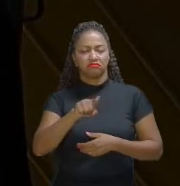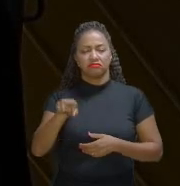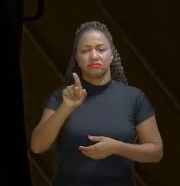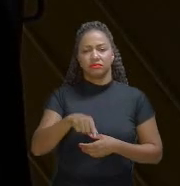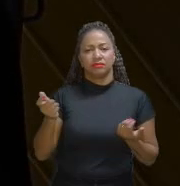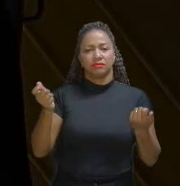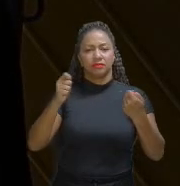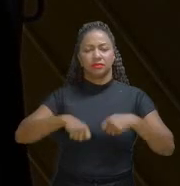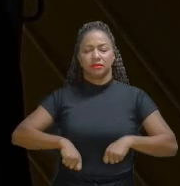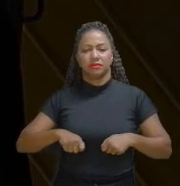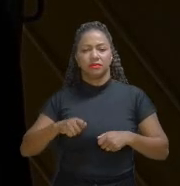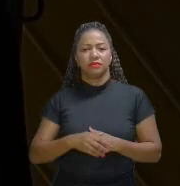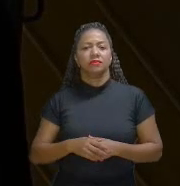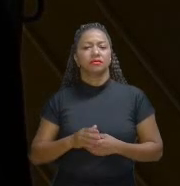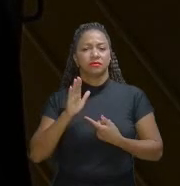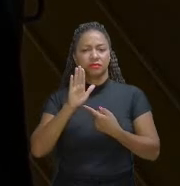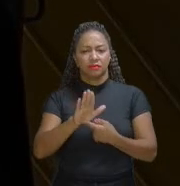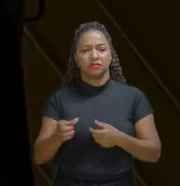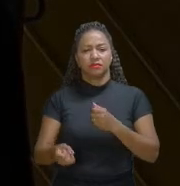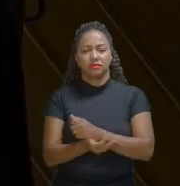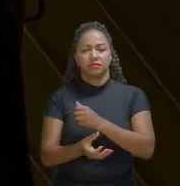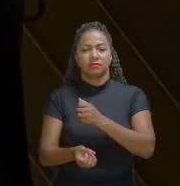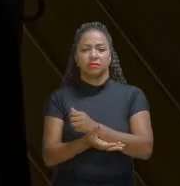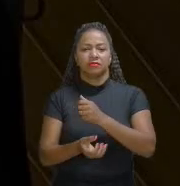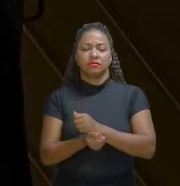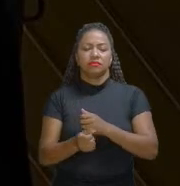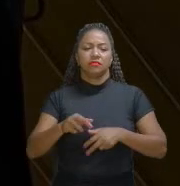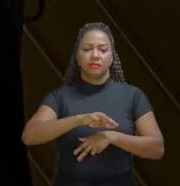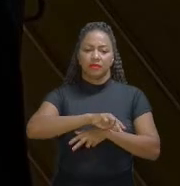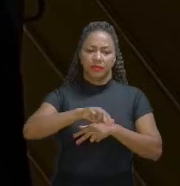a possibilidade de configuração de fraude à cota de gênero.